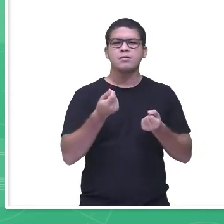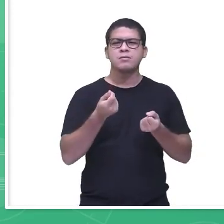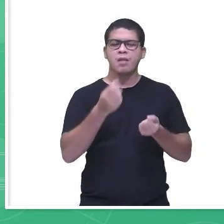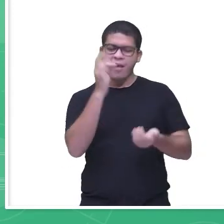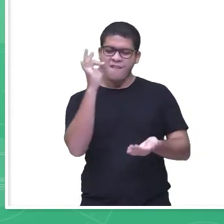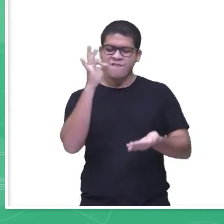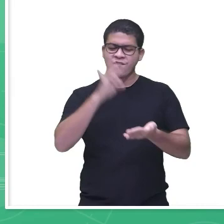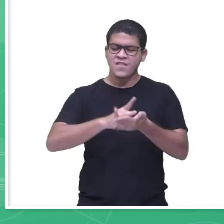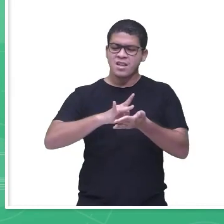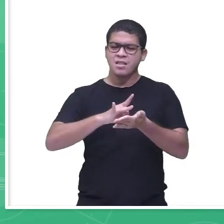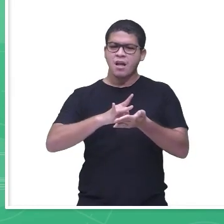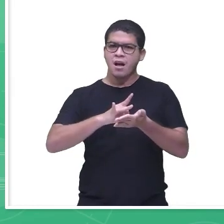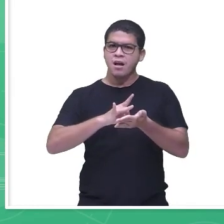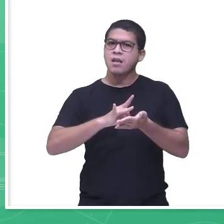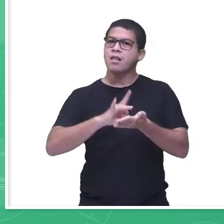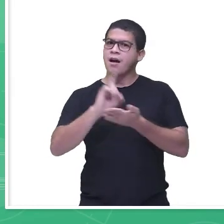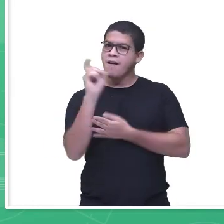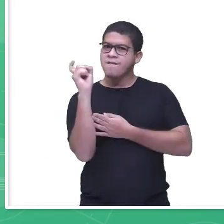inverdades. Olha a palavra que eu usei,